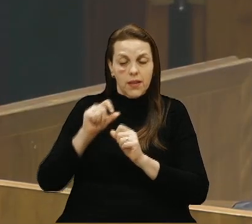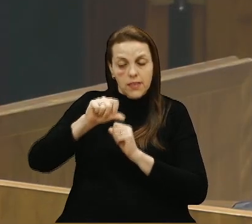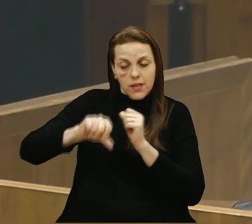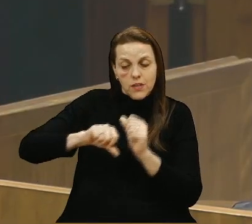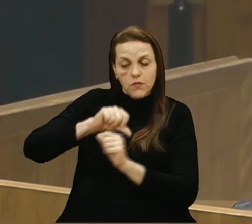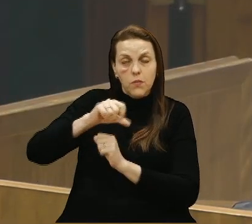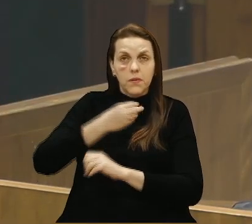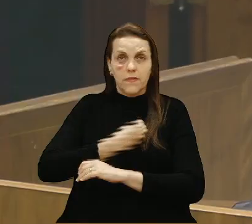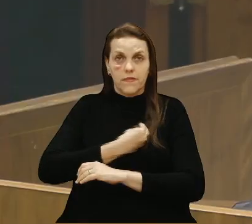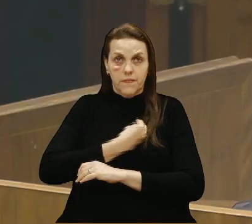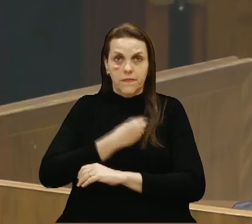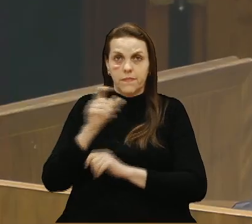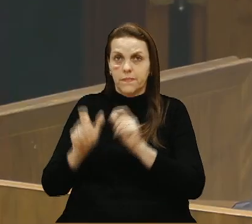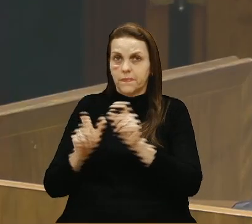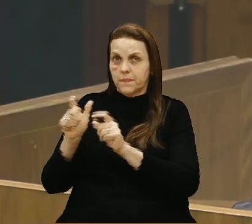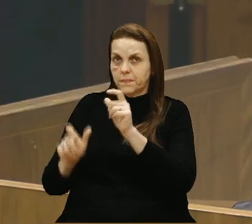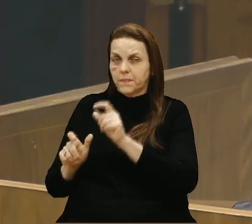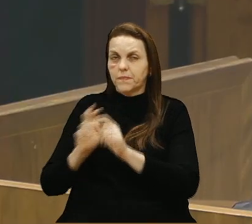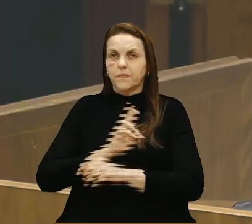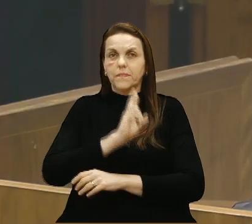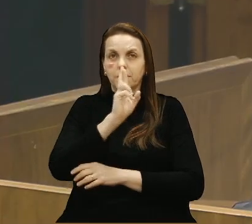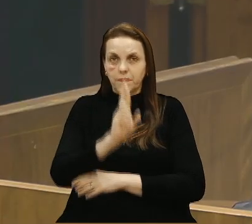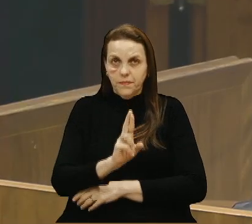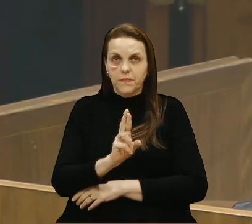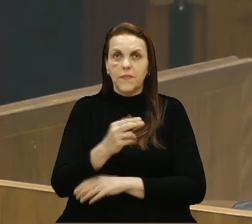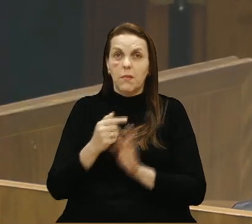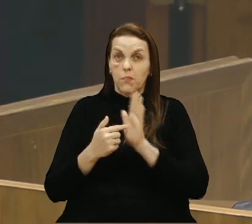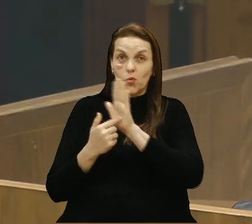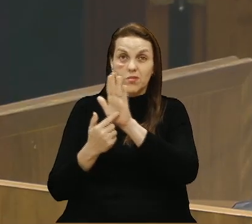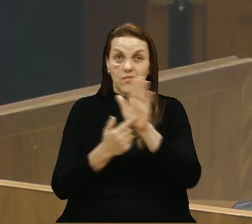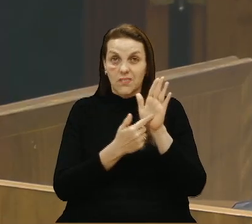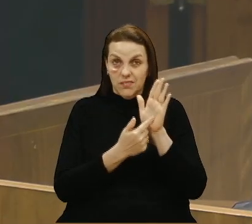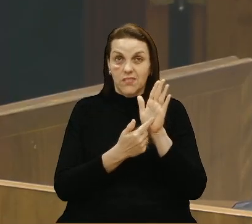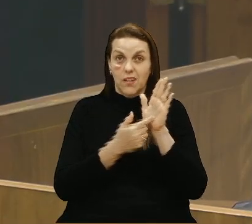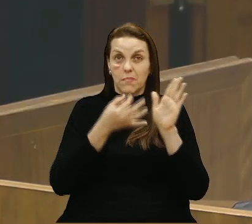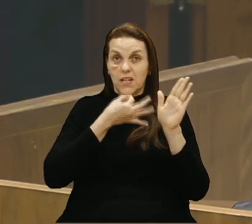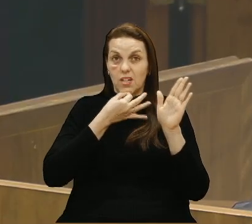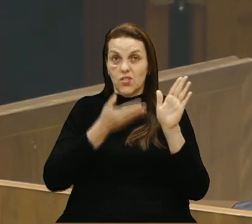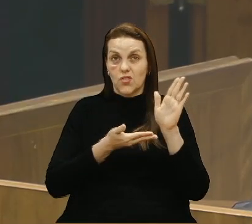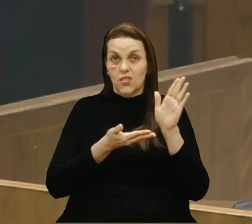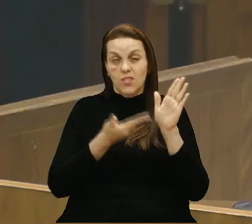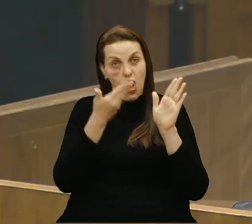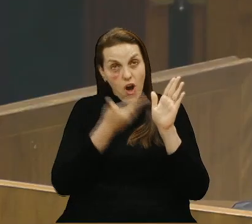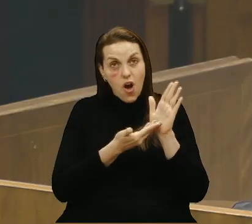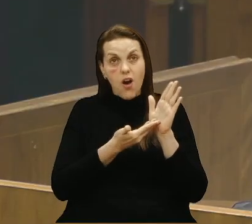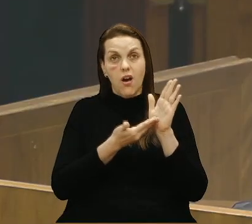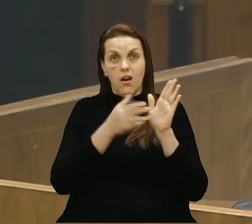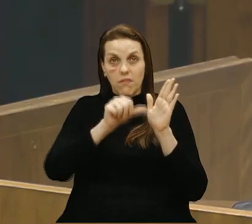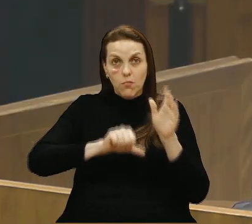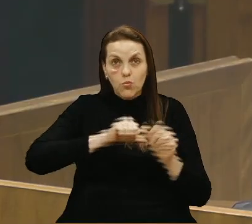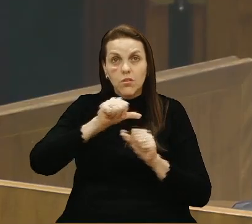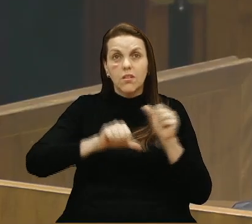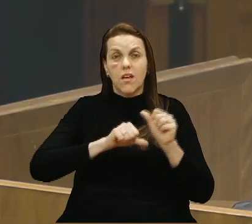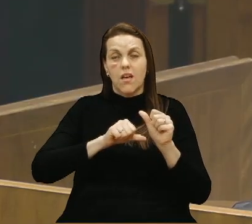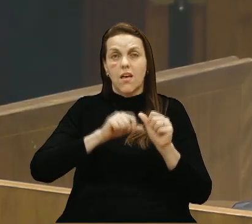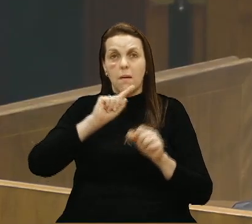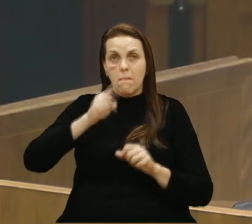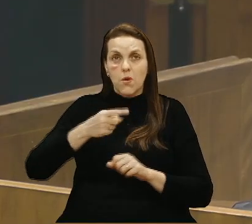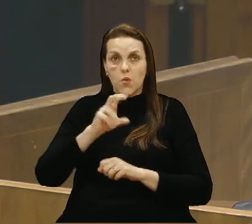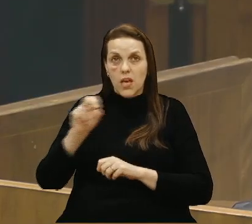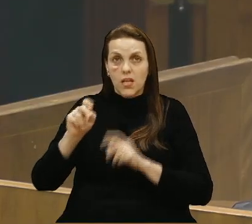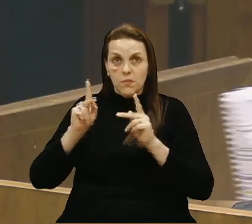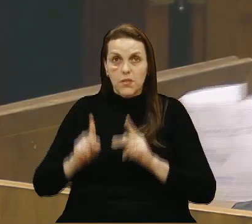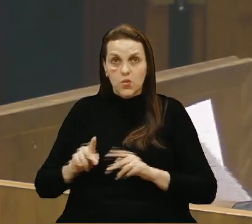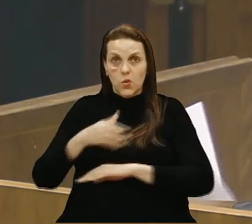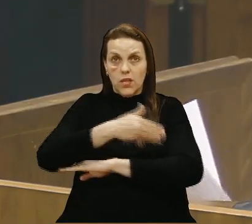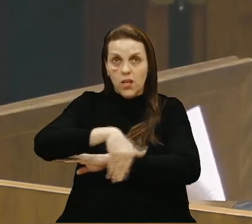pessoas e dar um resultado para mostrar, para esfregar na cara do cachê, está aqui, ó, nós estamos mudando, nós vamos baixar de 1.500 pessoas em situação de rua, nós vamos